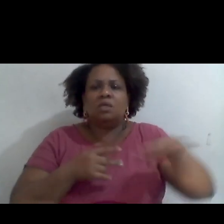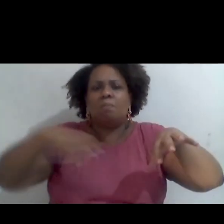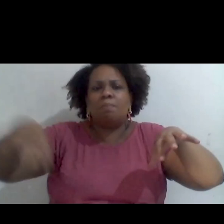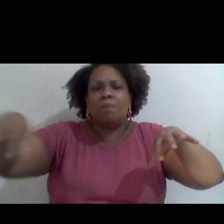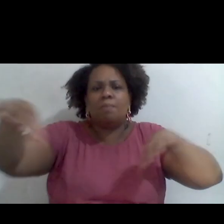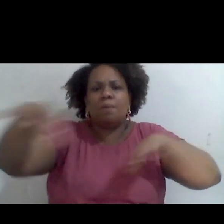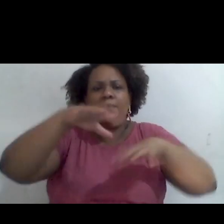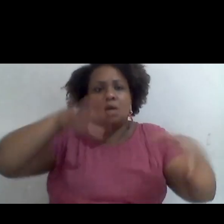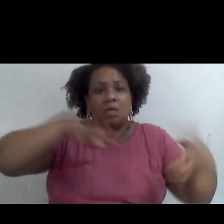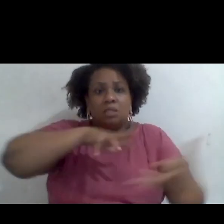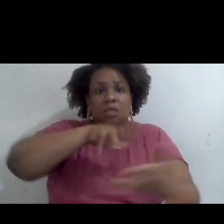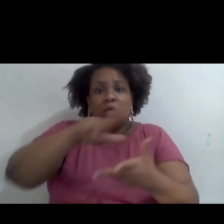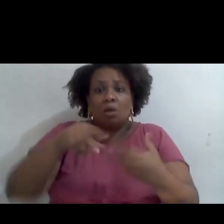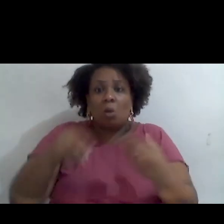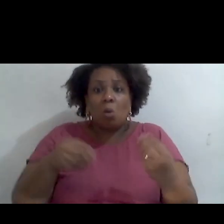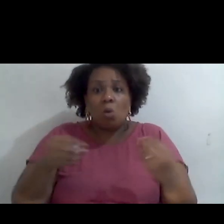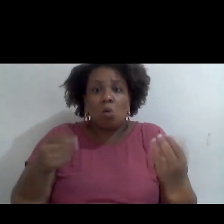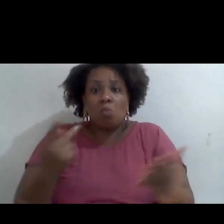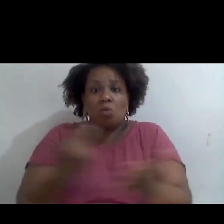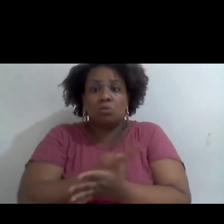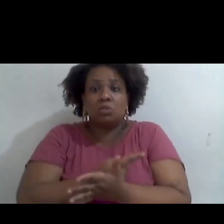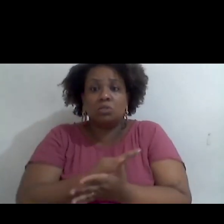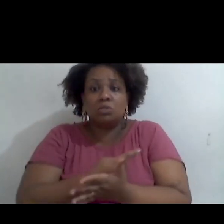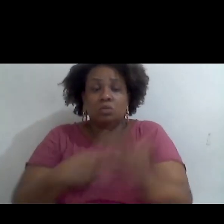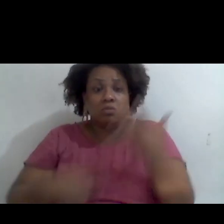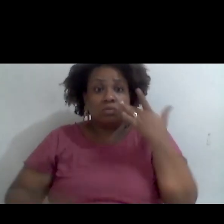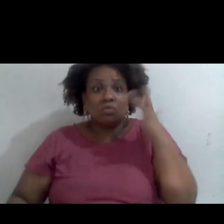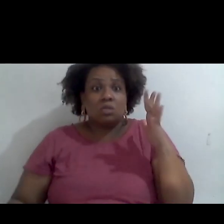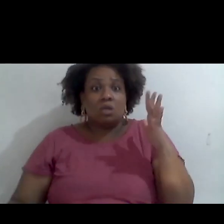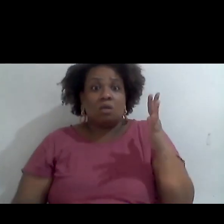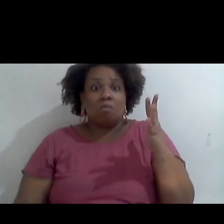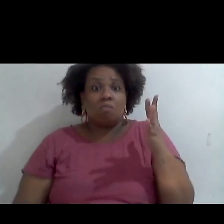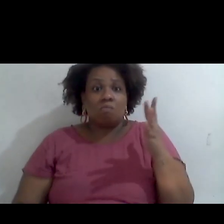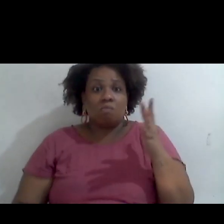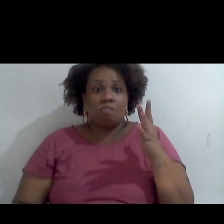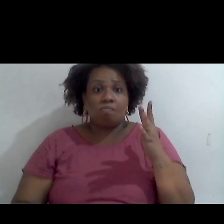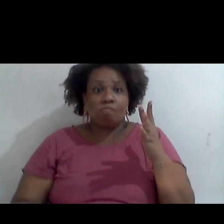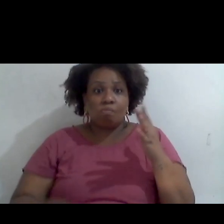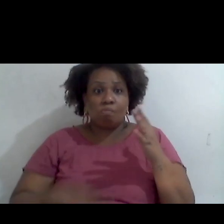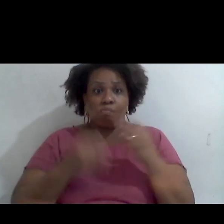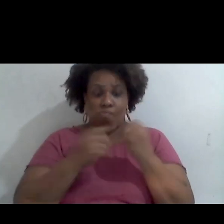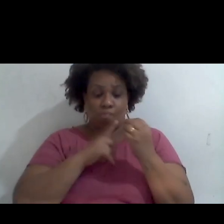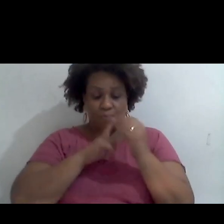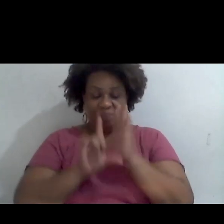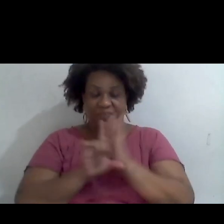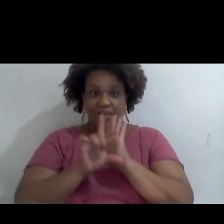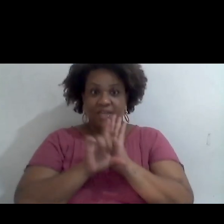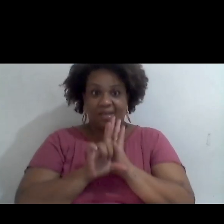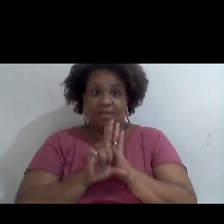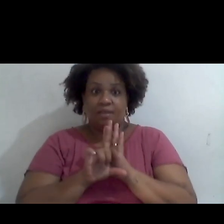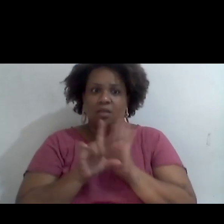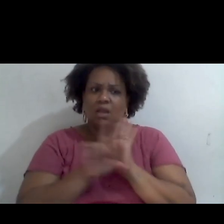como é que isso está acontecendo, como é que isso vai acontecer. Porque, inclusive, temos uma lei orgânica e nessa lei ela já